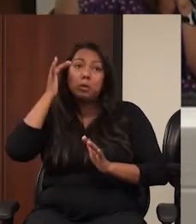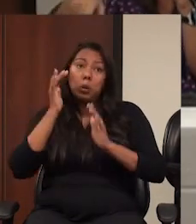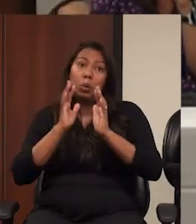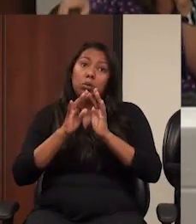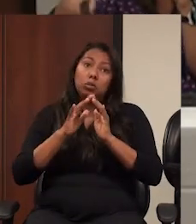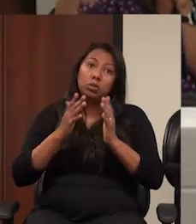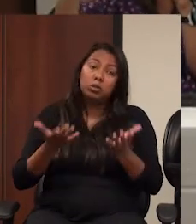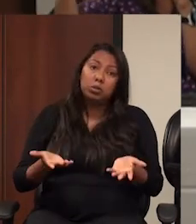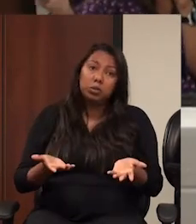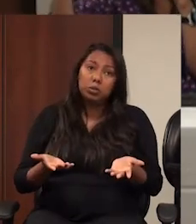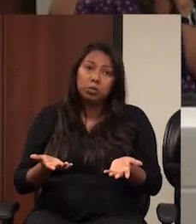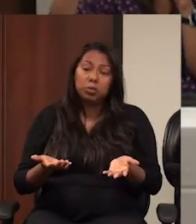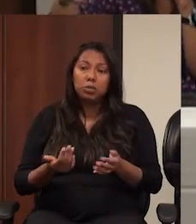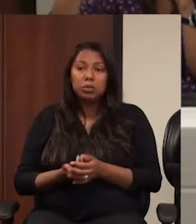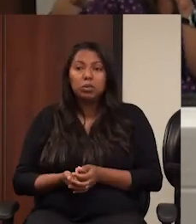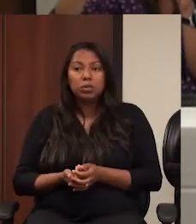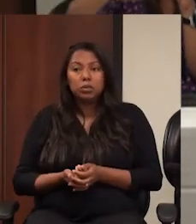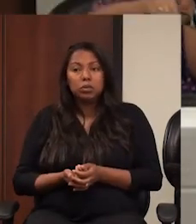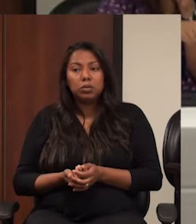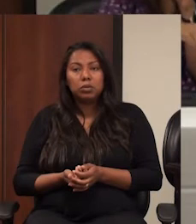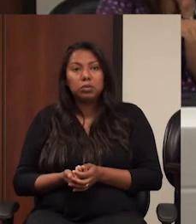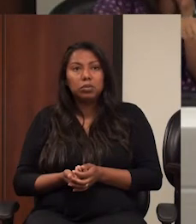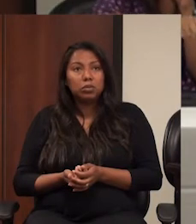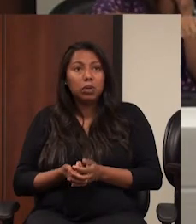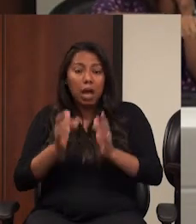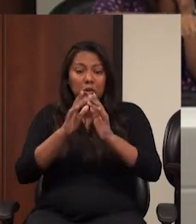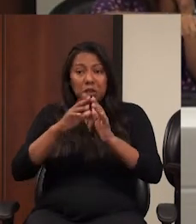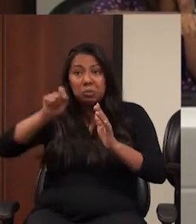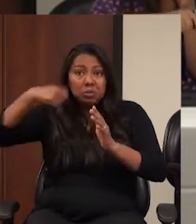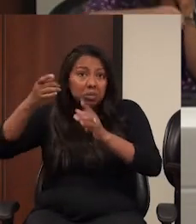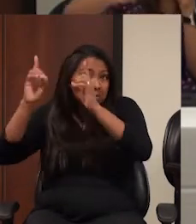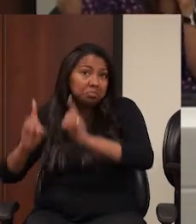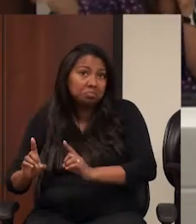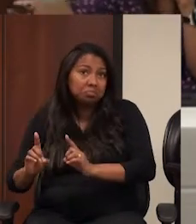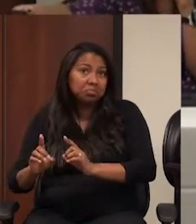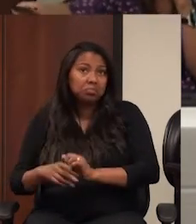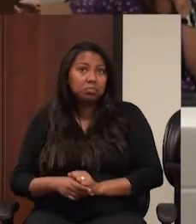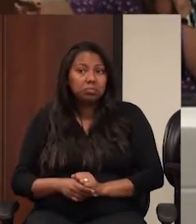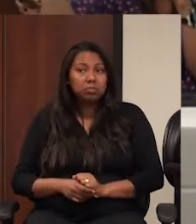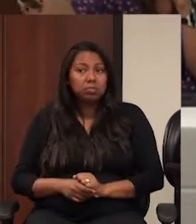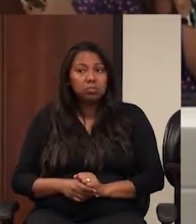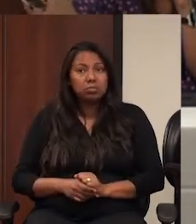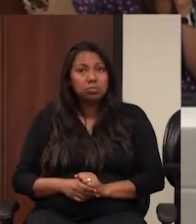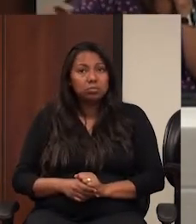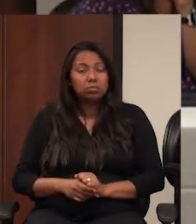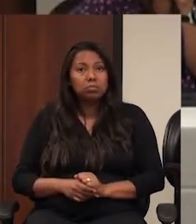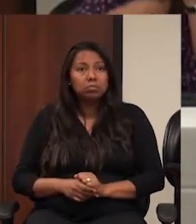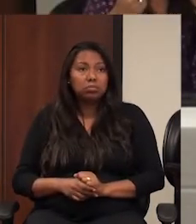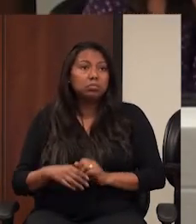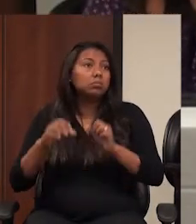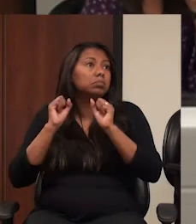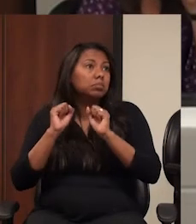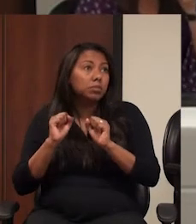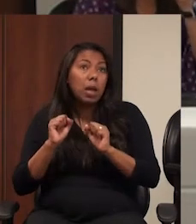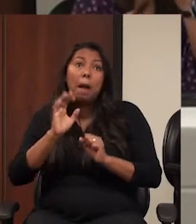melhor, que uma pessoa é deficiente por ter autismo. E aí ele poderia usufruir de todos os benefícios legais,